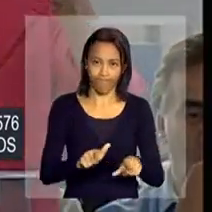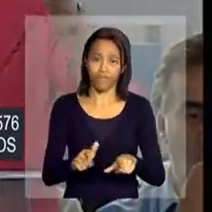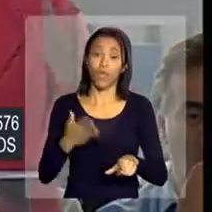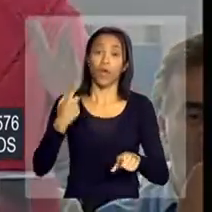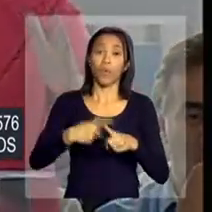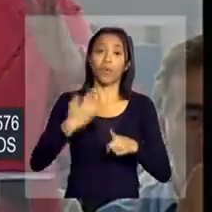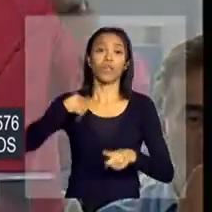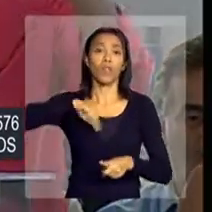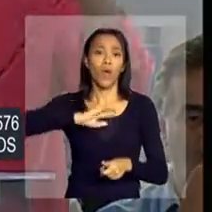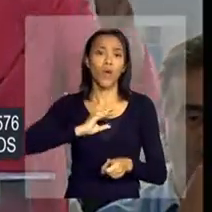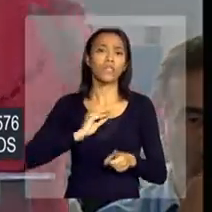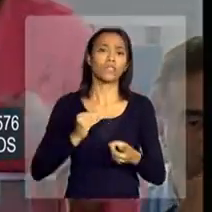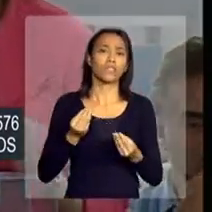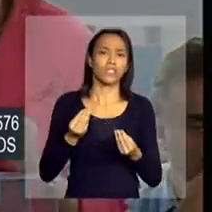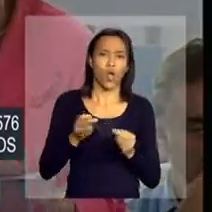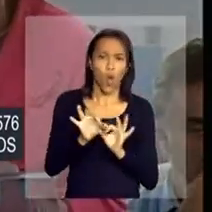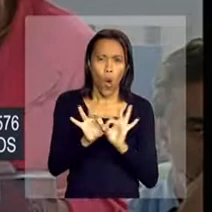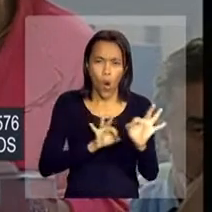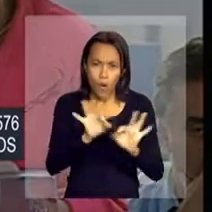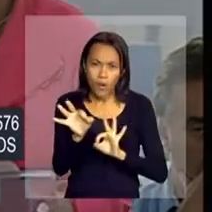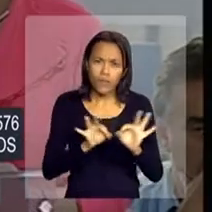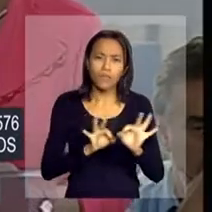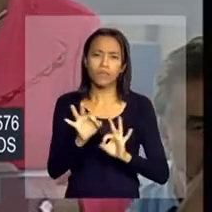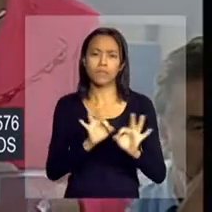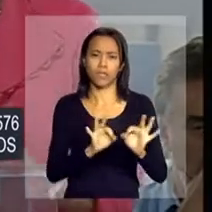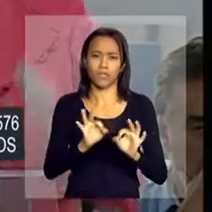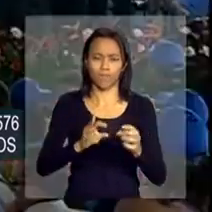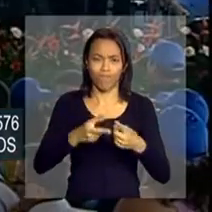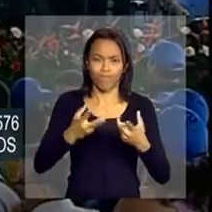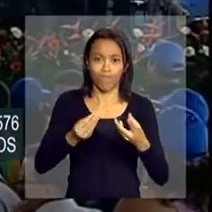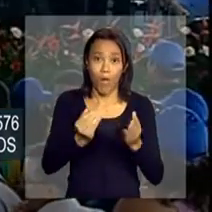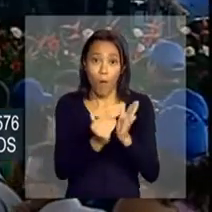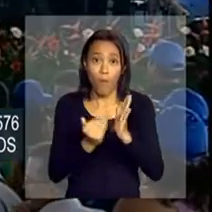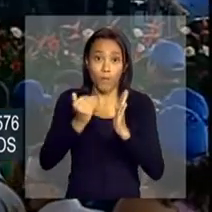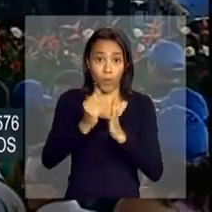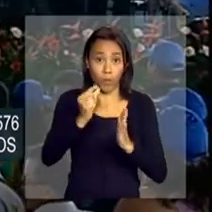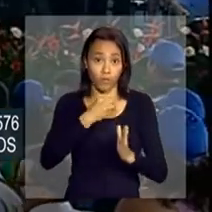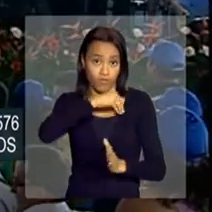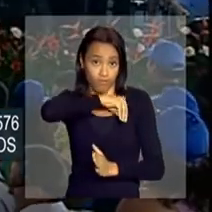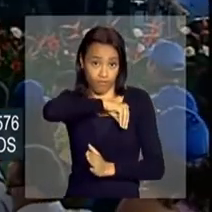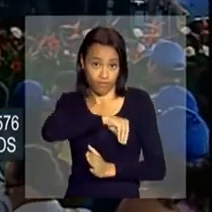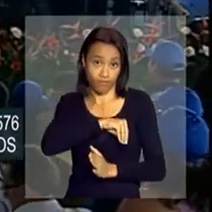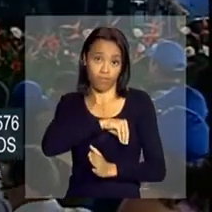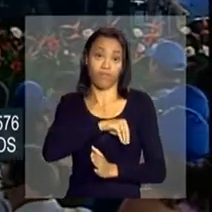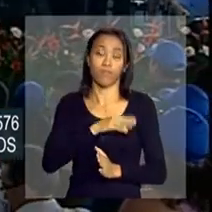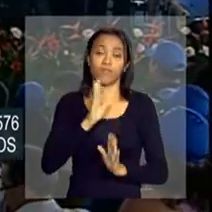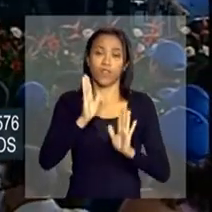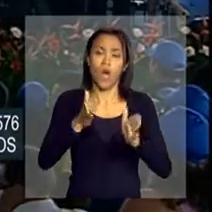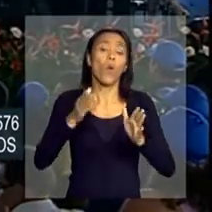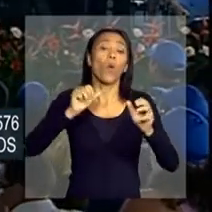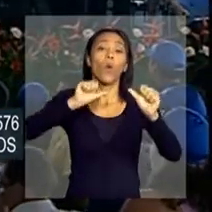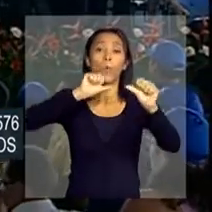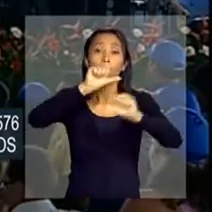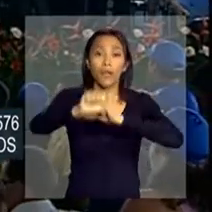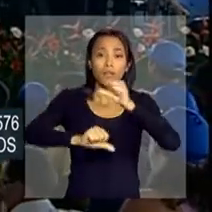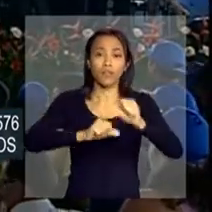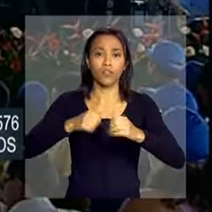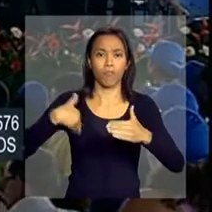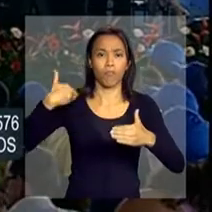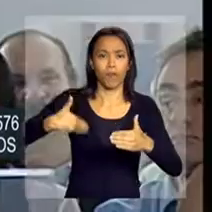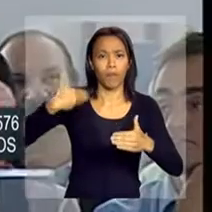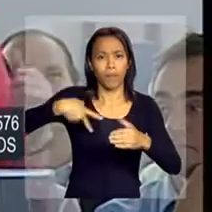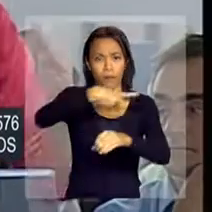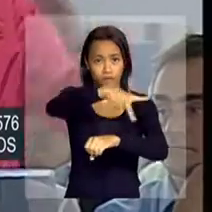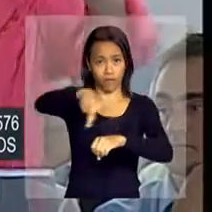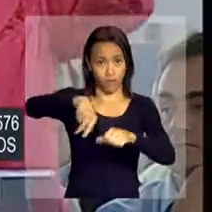uma correção correta para o salário mínimo. O Brasil vem mudando porque